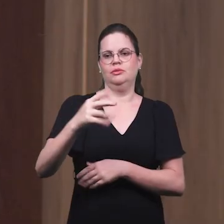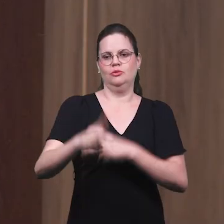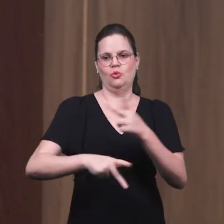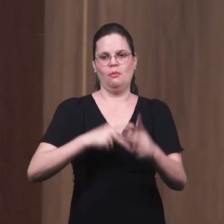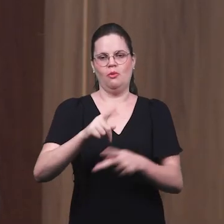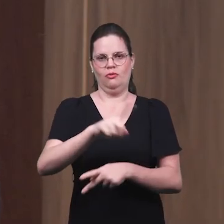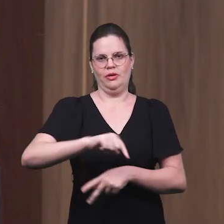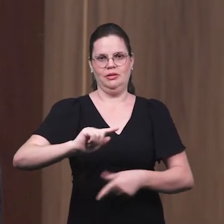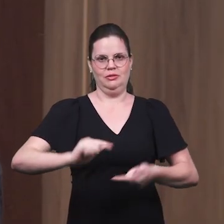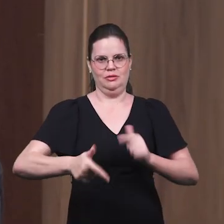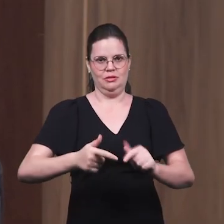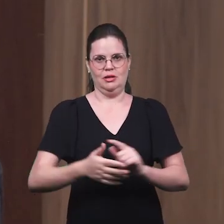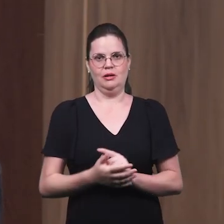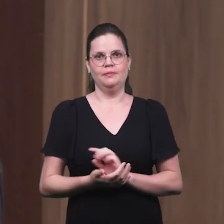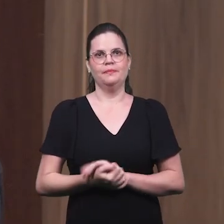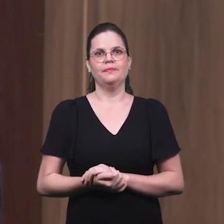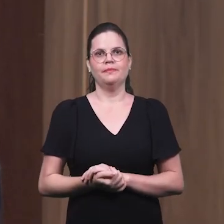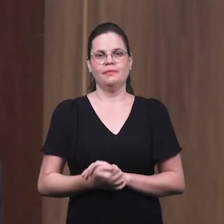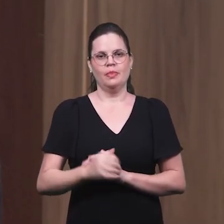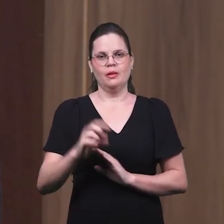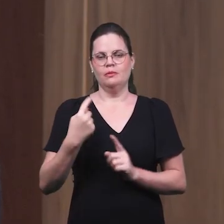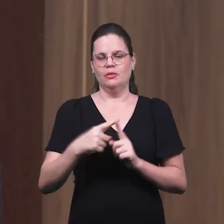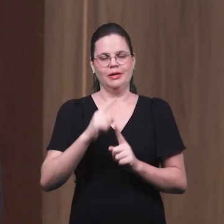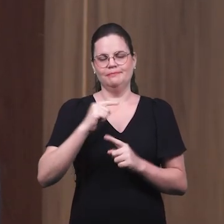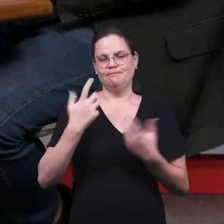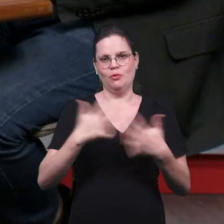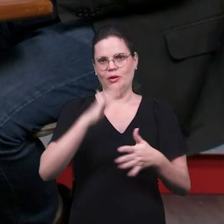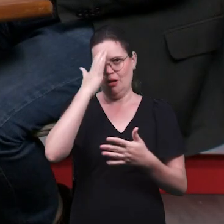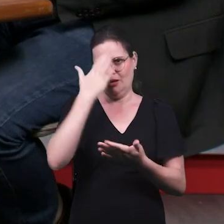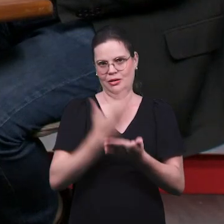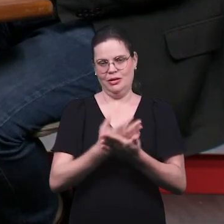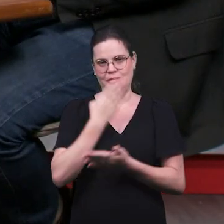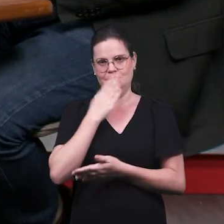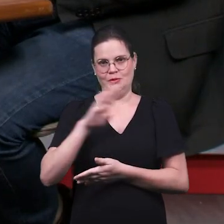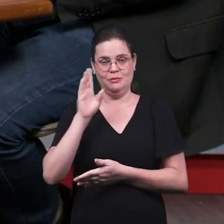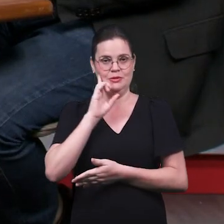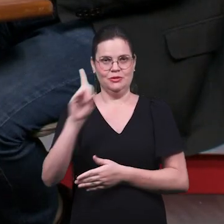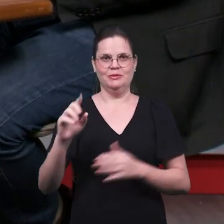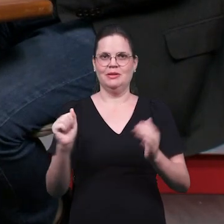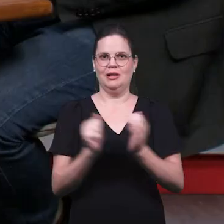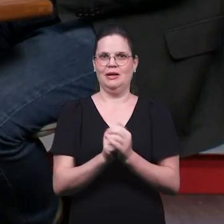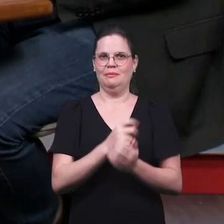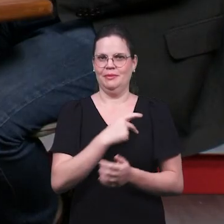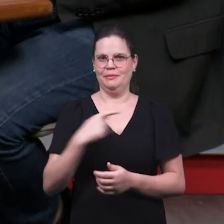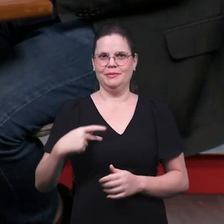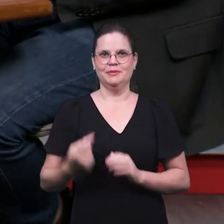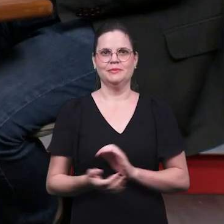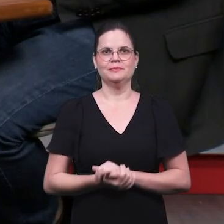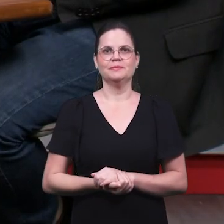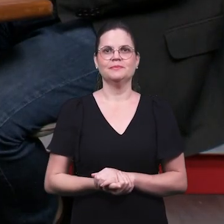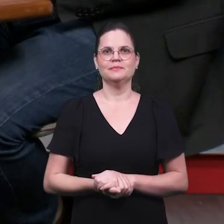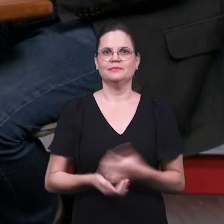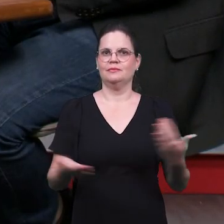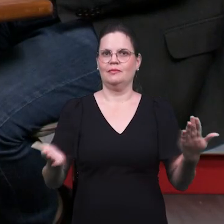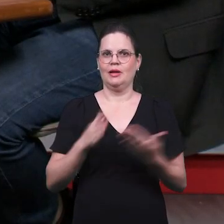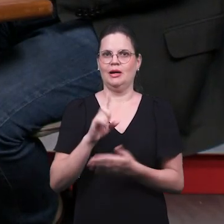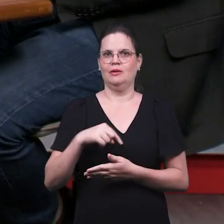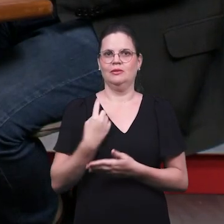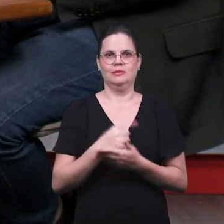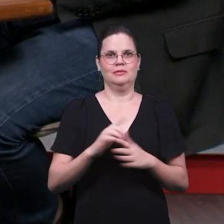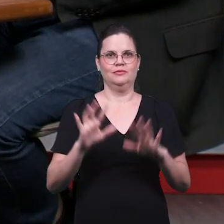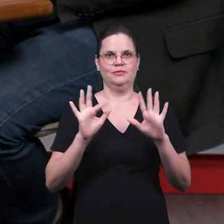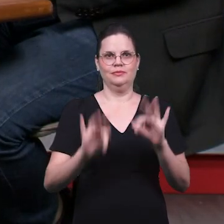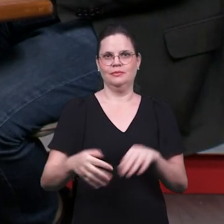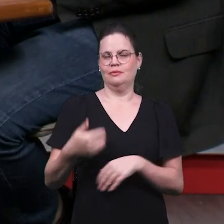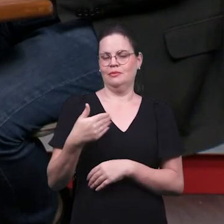de Israel. Não crer, mais uma vez, na promessa de Deus. Amém, pastor. Então, nós vamos encerrando aqui e